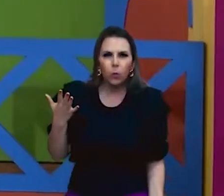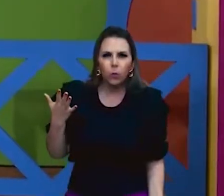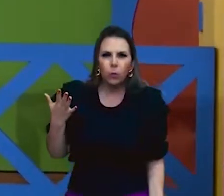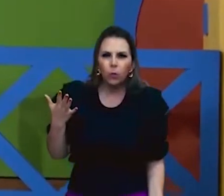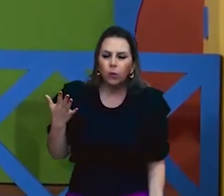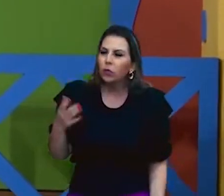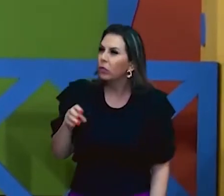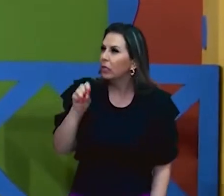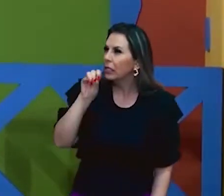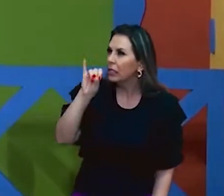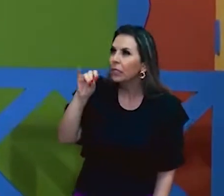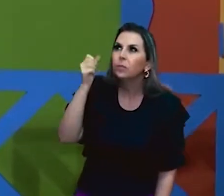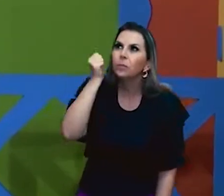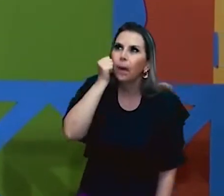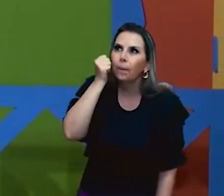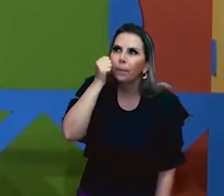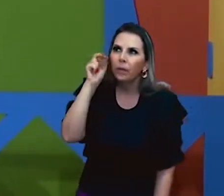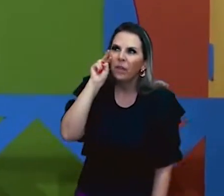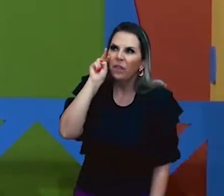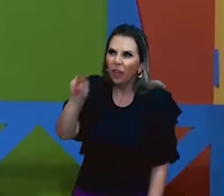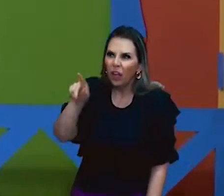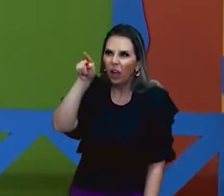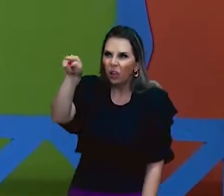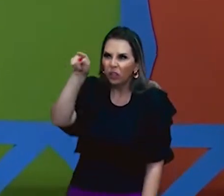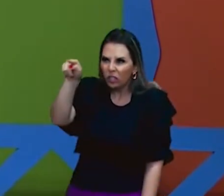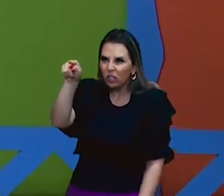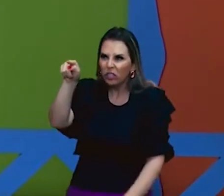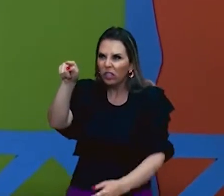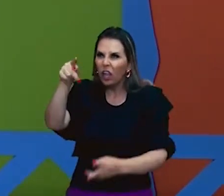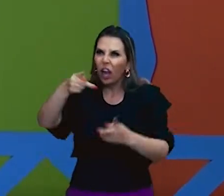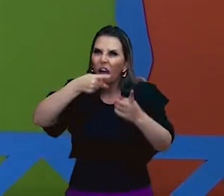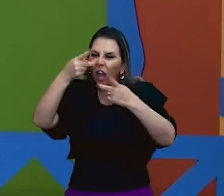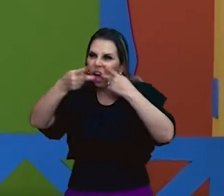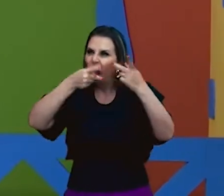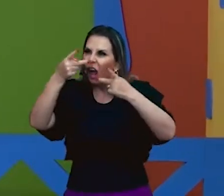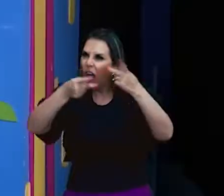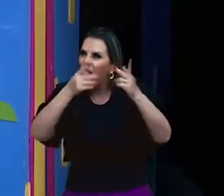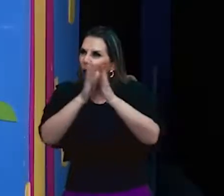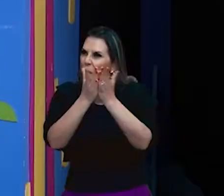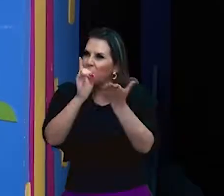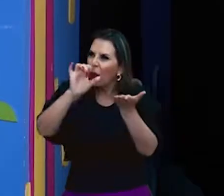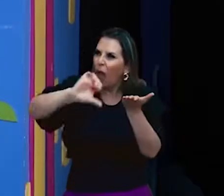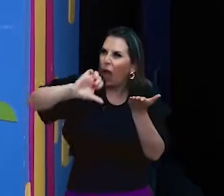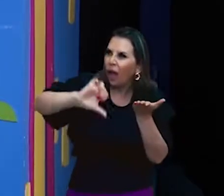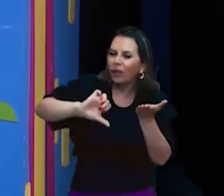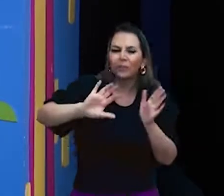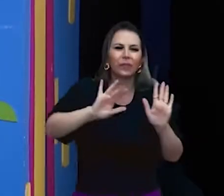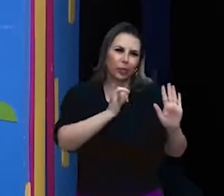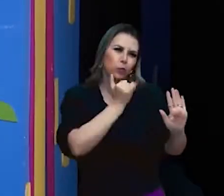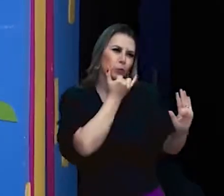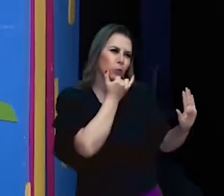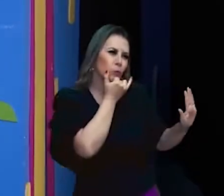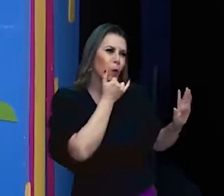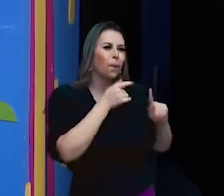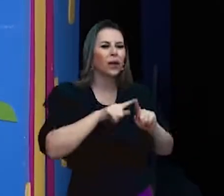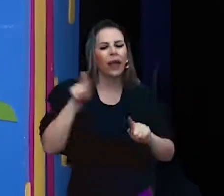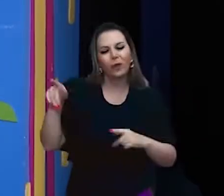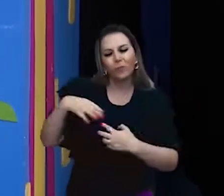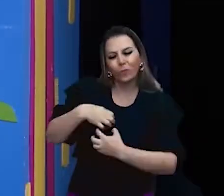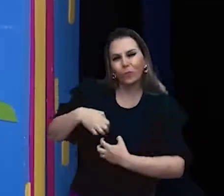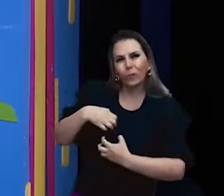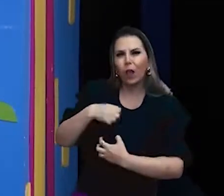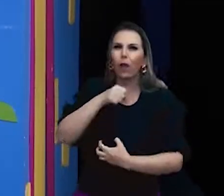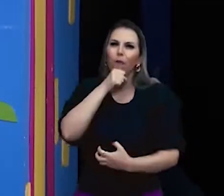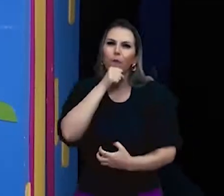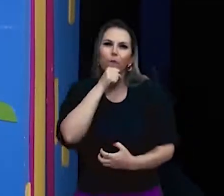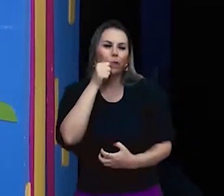cabeção? Duda, se a mamãe te ouvir falando uma coisa dessas... Ô, gente, é que a Duda, ela tá mal por causa da morte